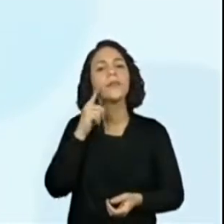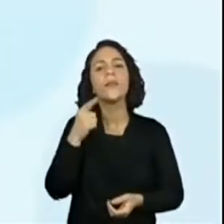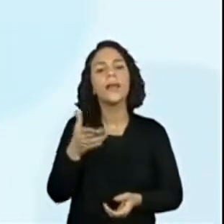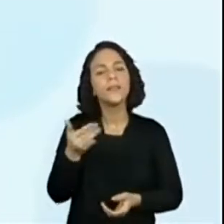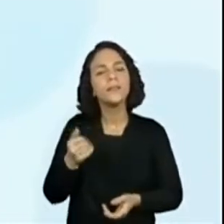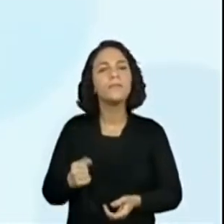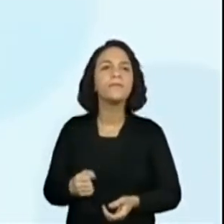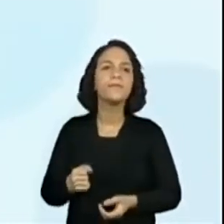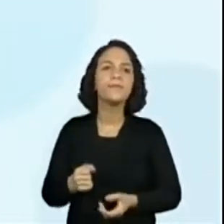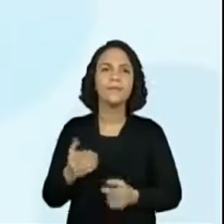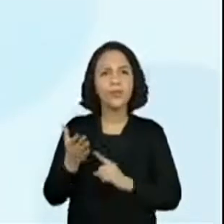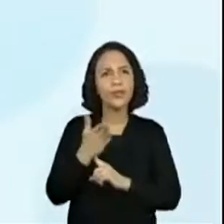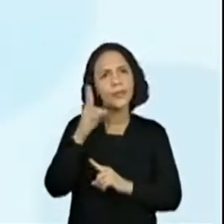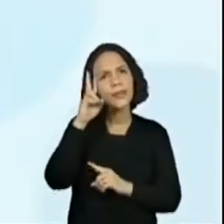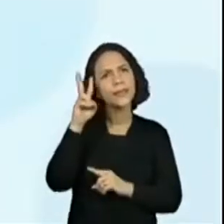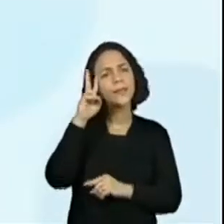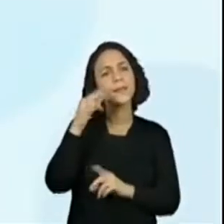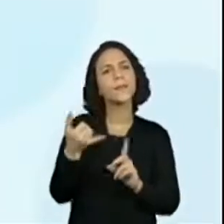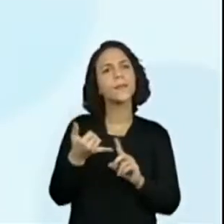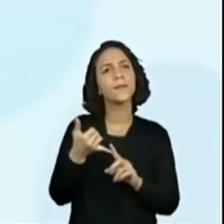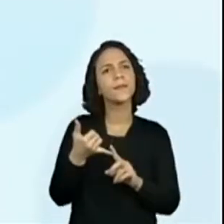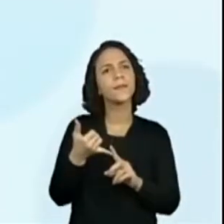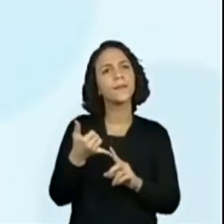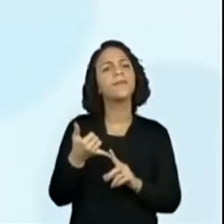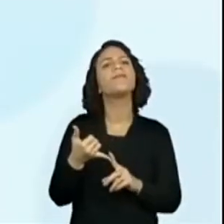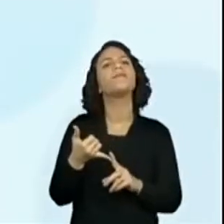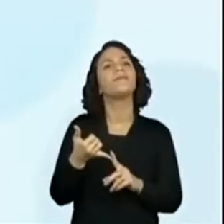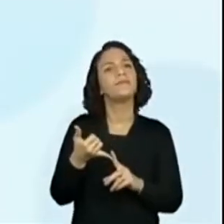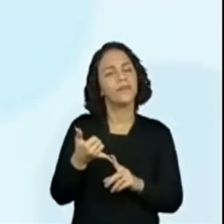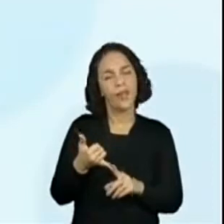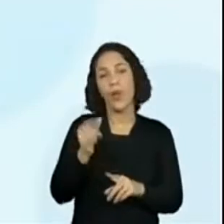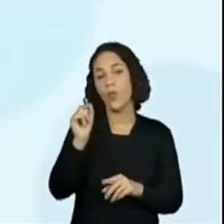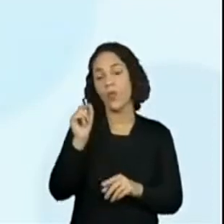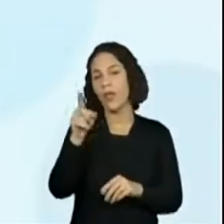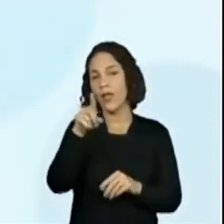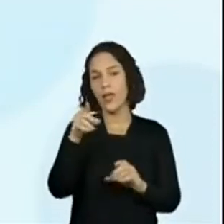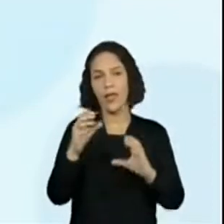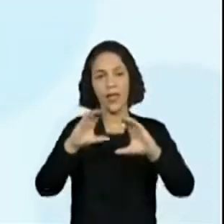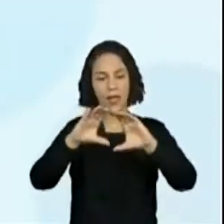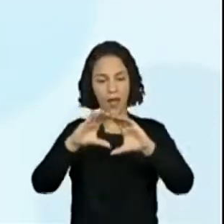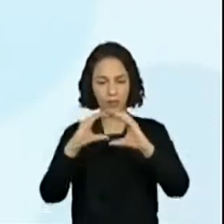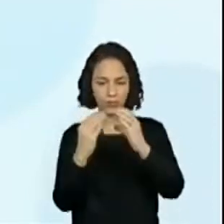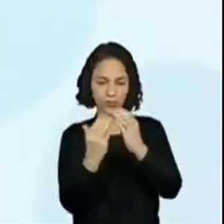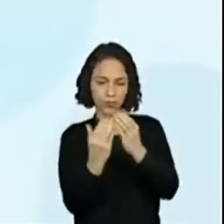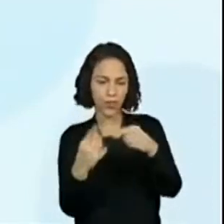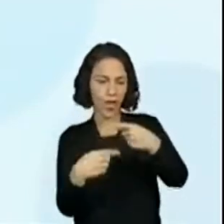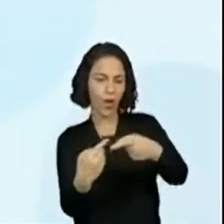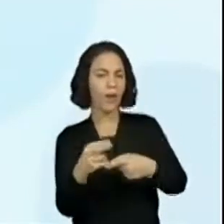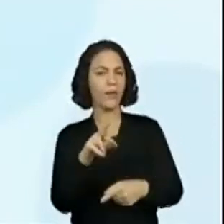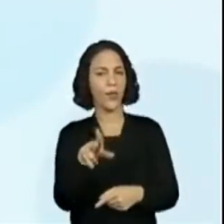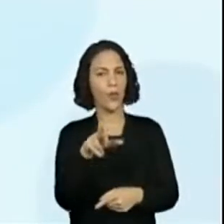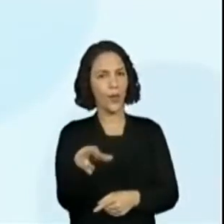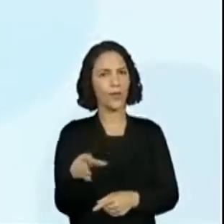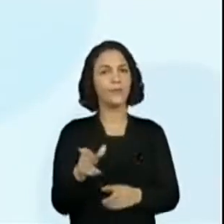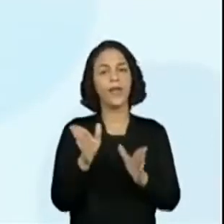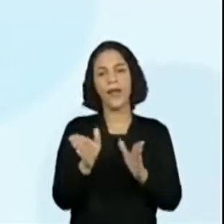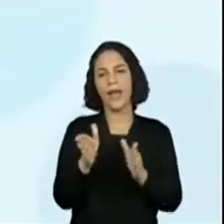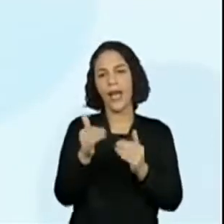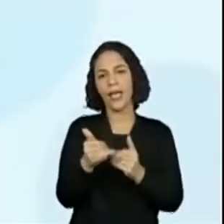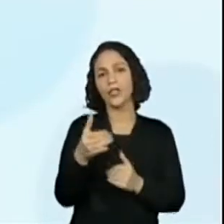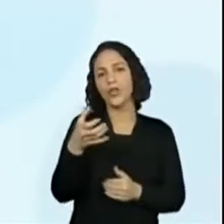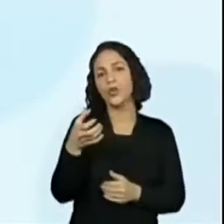ajudar agora a lembrar aqui, já dos não arredondados. A caixa de suco. Caixa de suco.